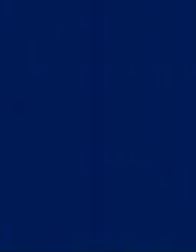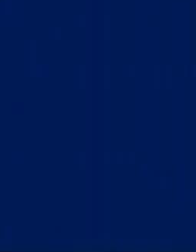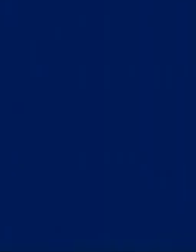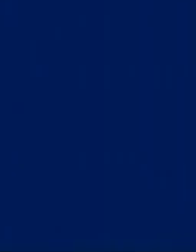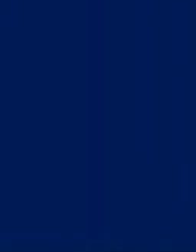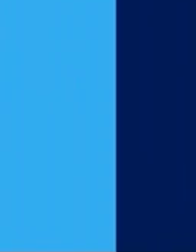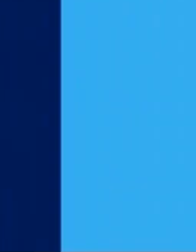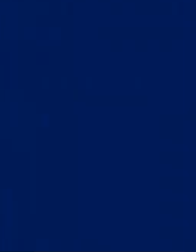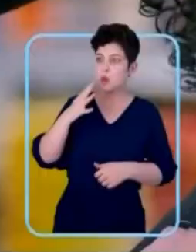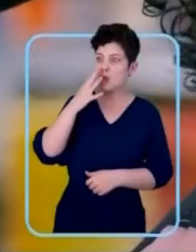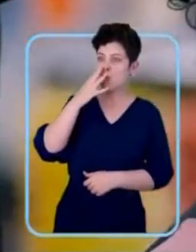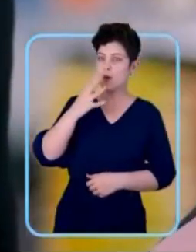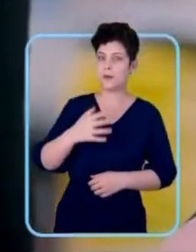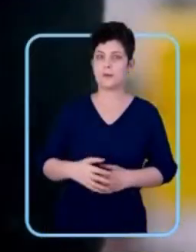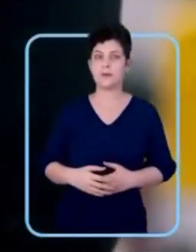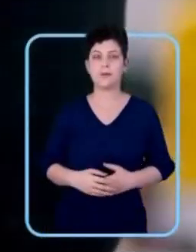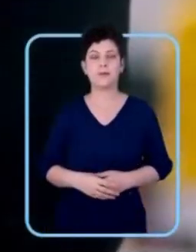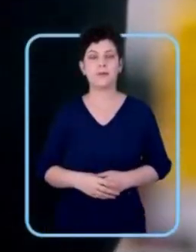Soraya.